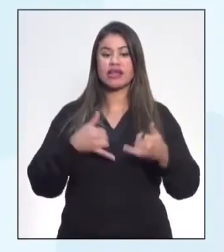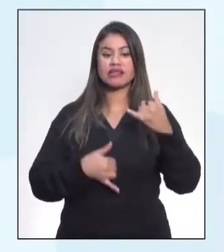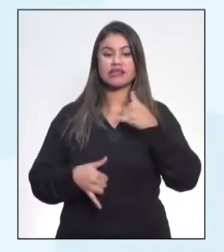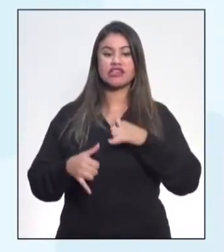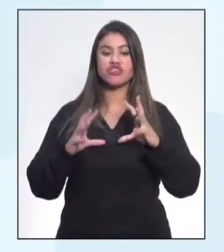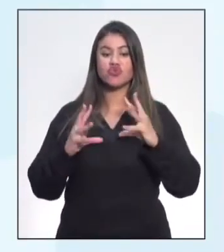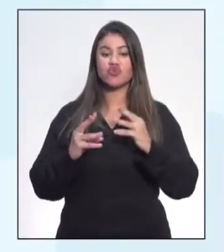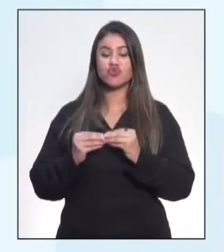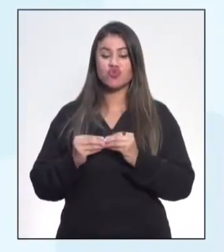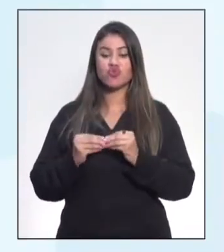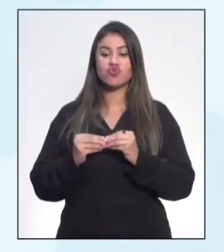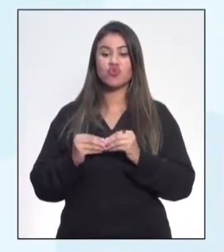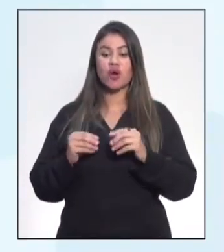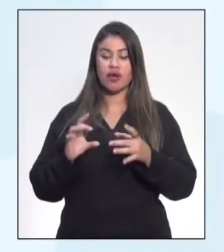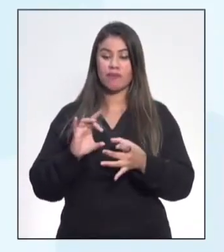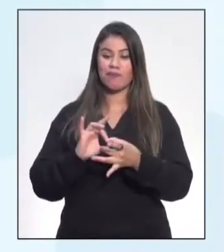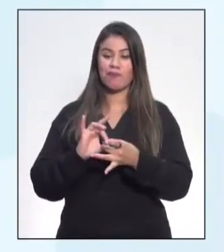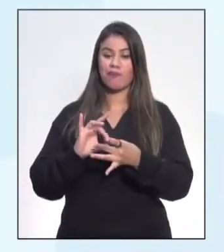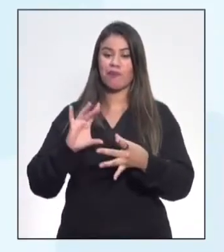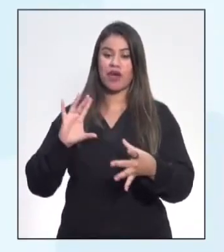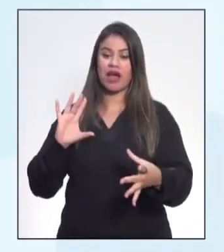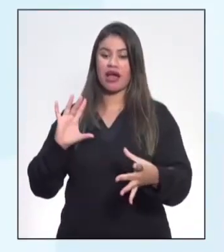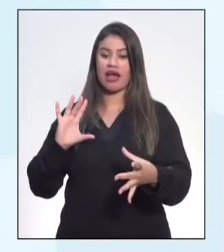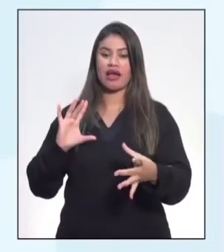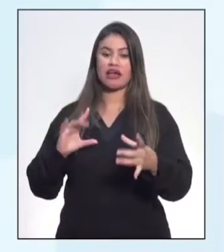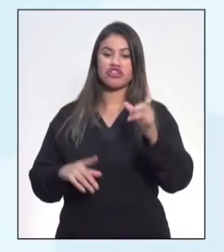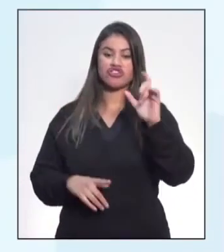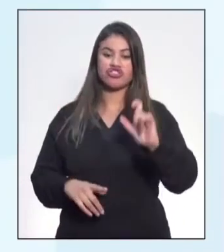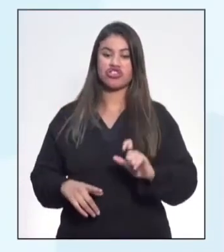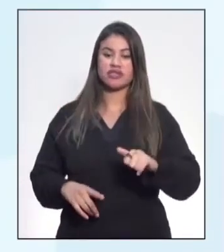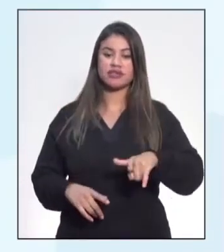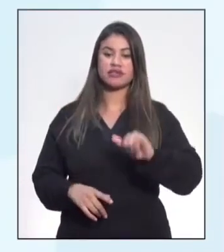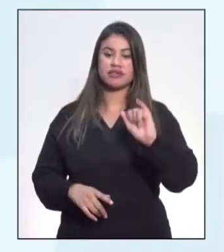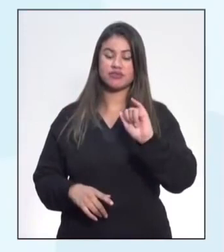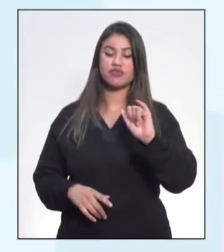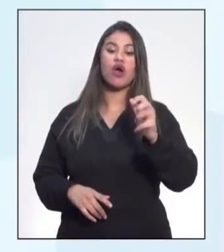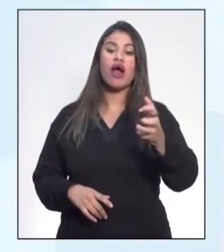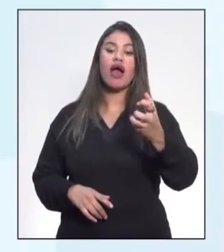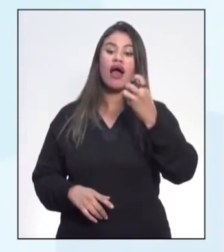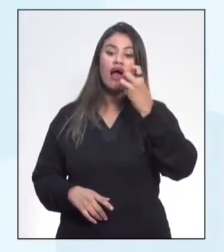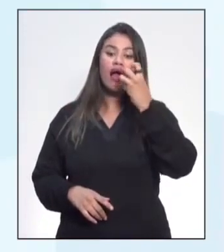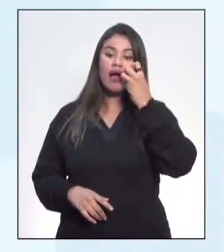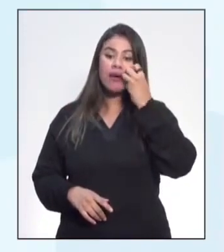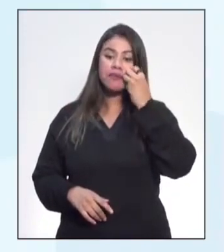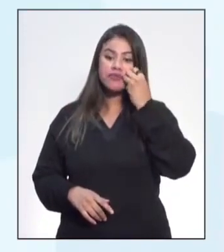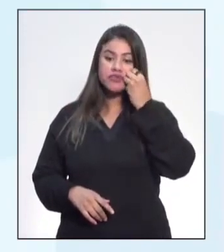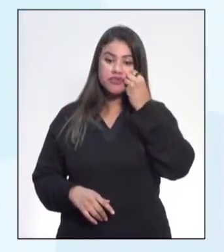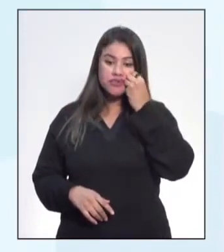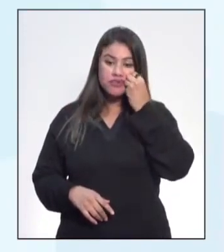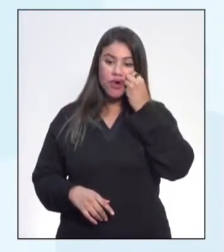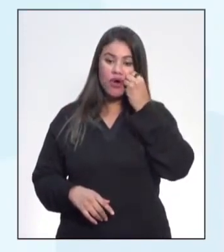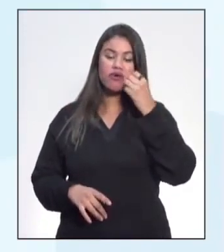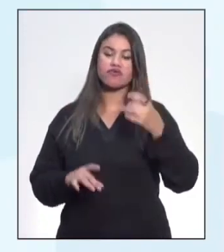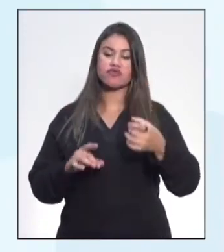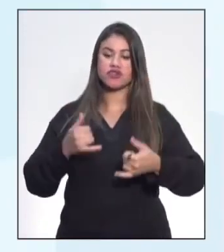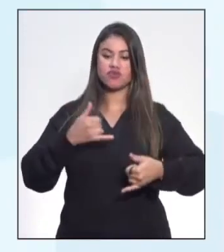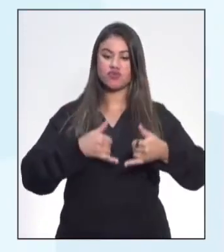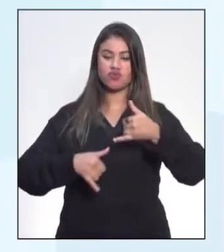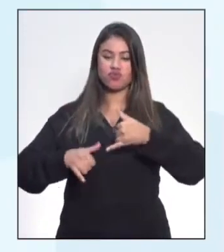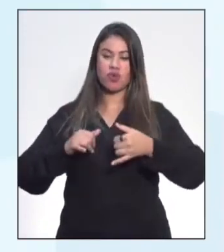da ligação? Para eu quebrar a ligação XY, ele vai absorver, ele precisa de energia para separar o X e o